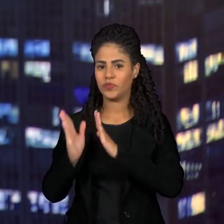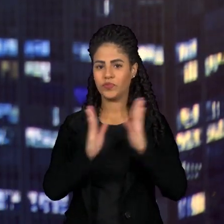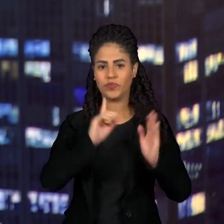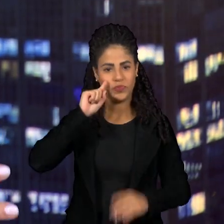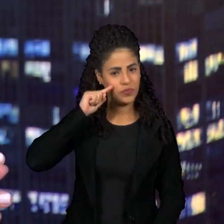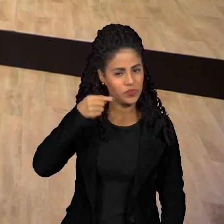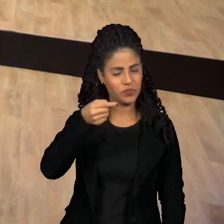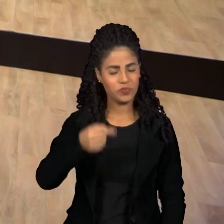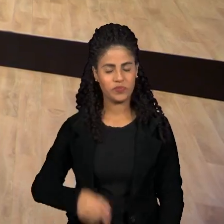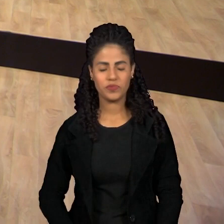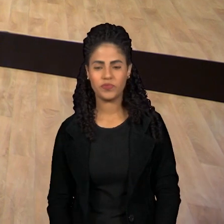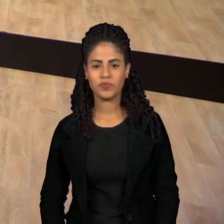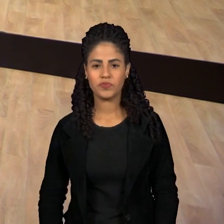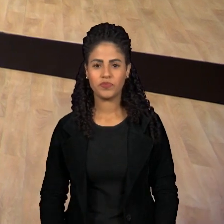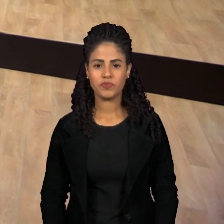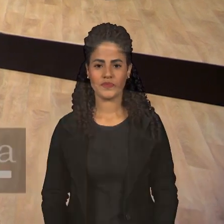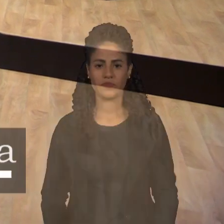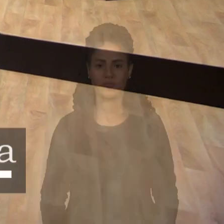já.